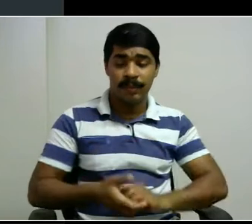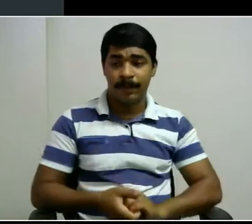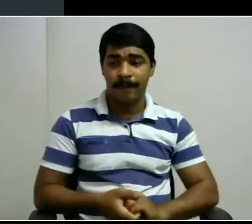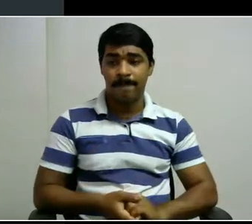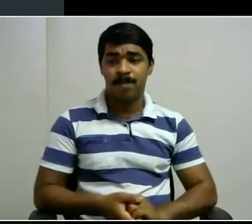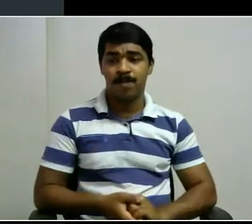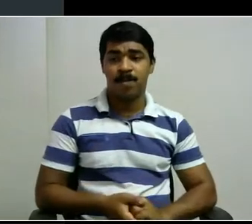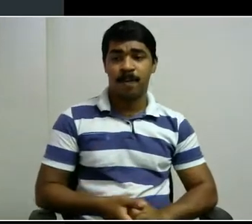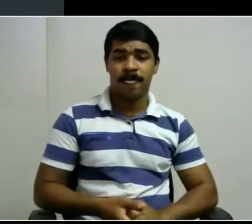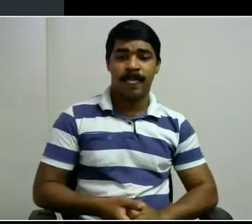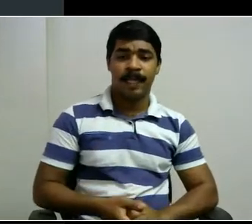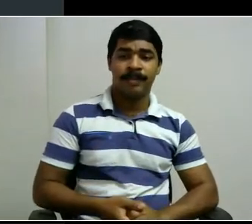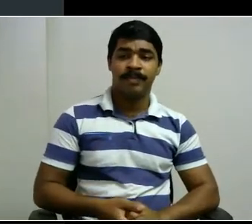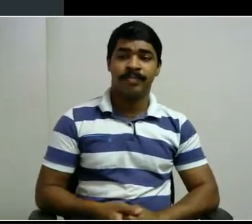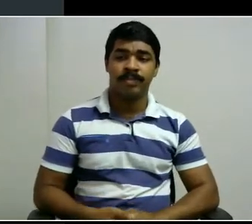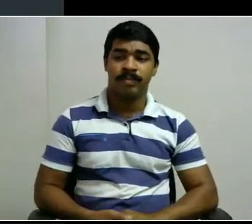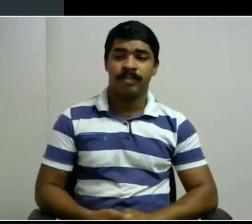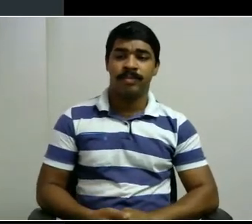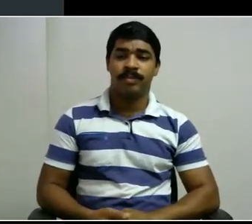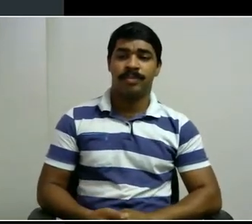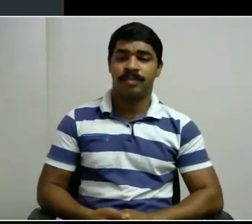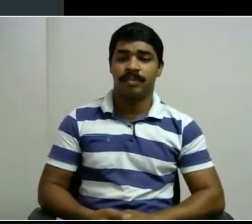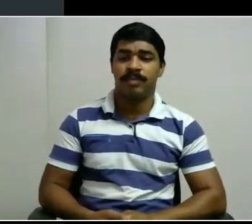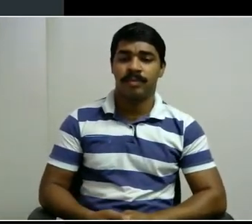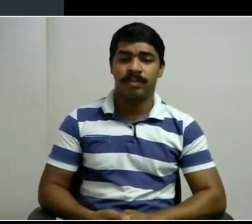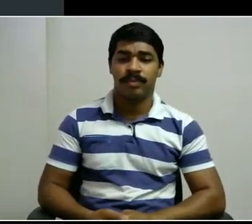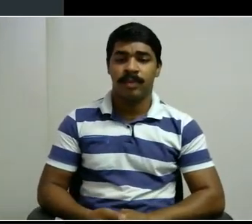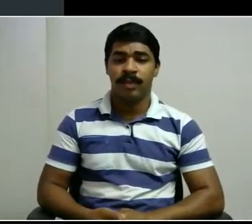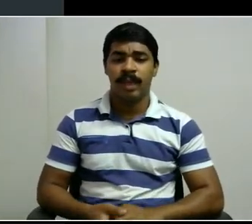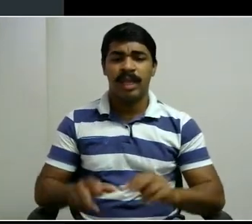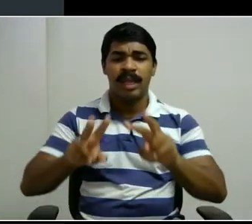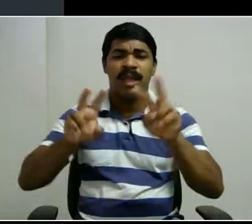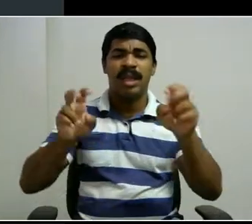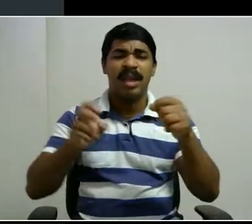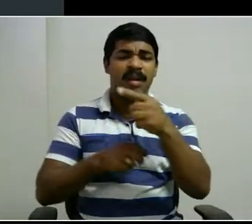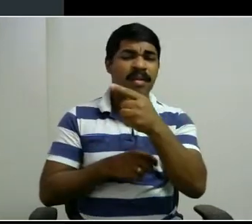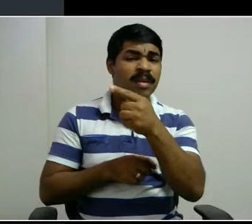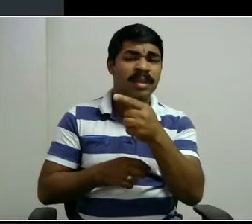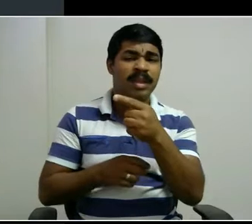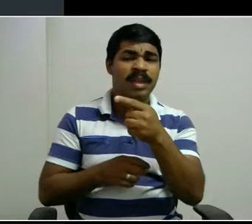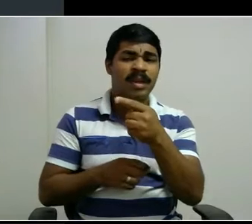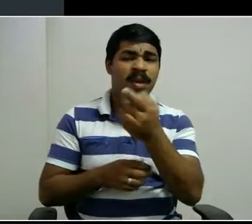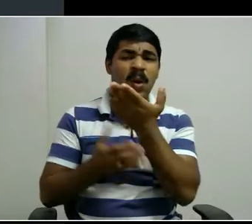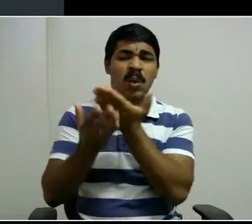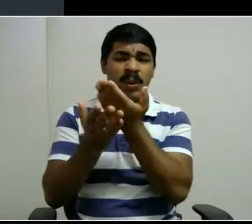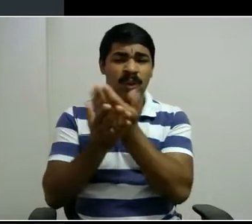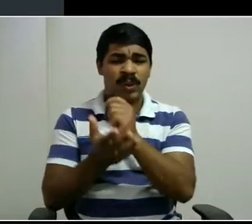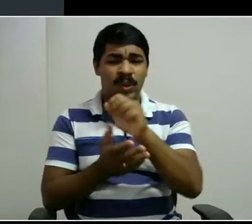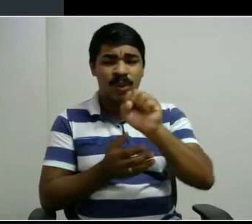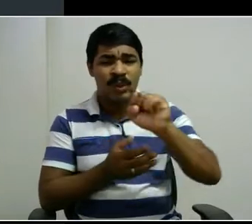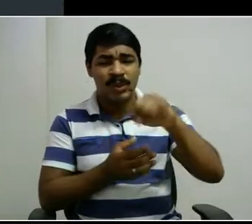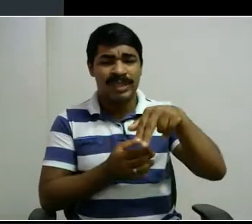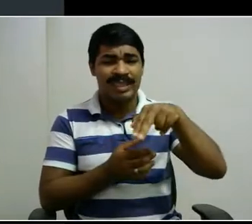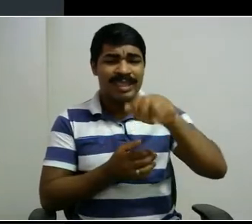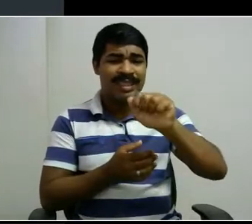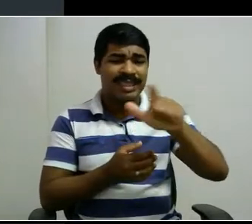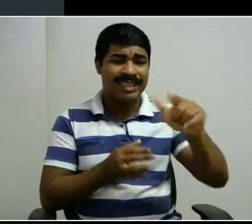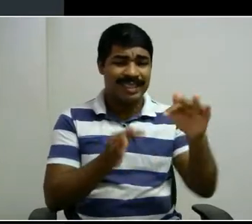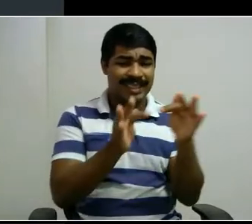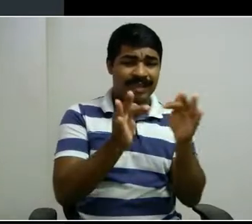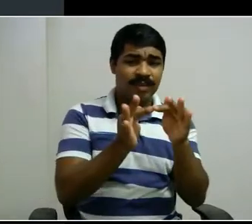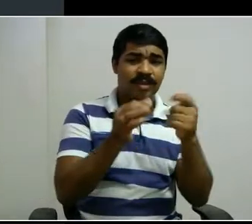Bom, fazer o estudo do sinal de uma função afim é responder três perguntas, três questionamentos. O